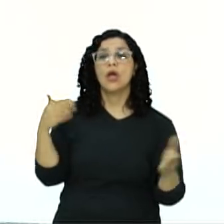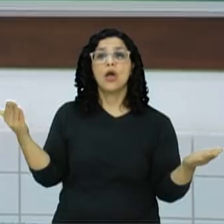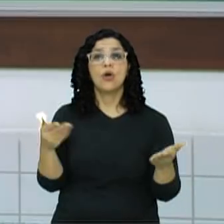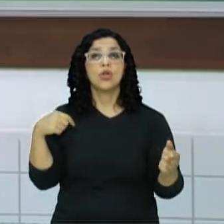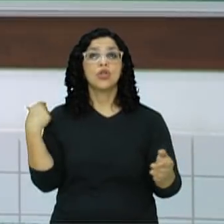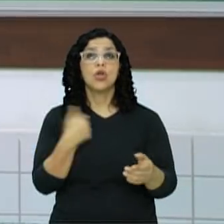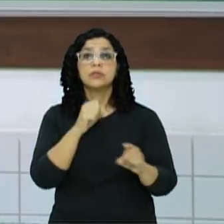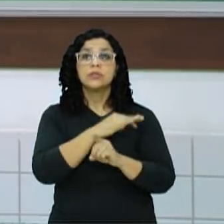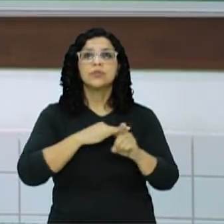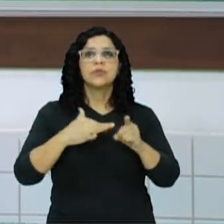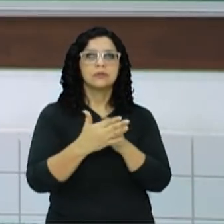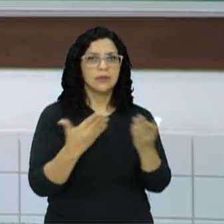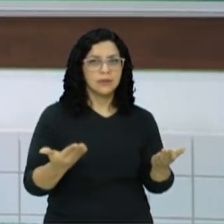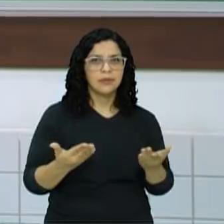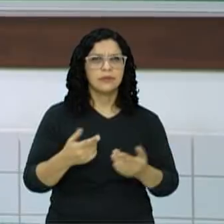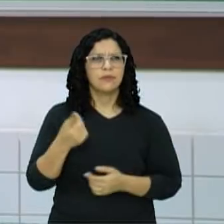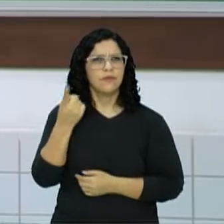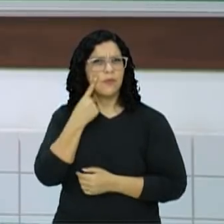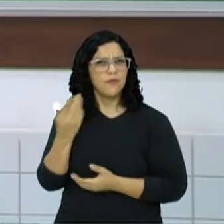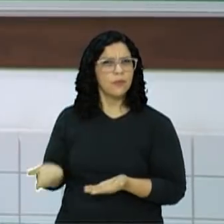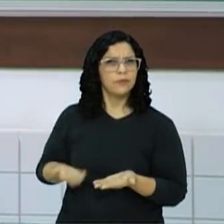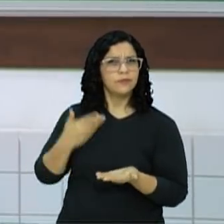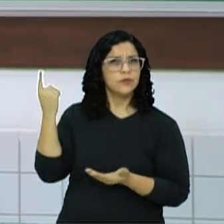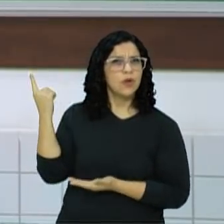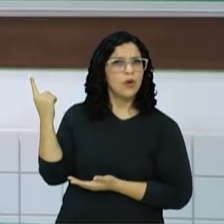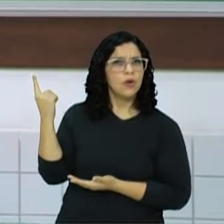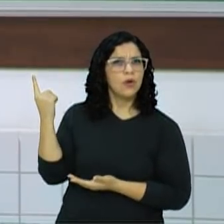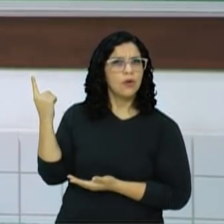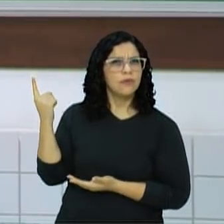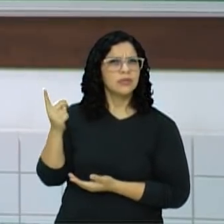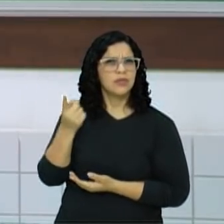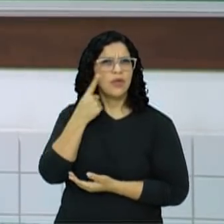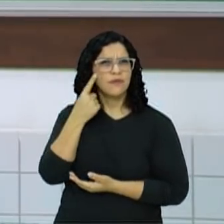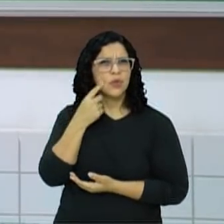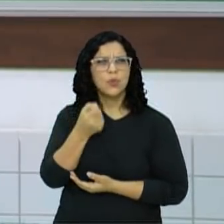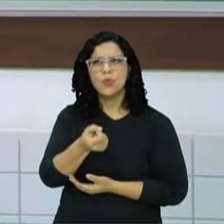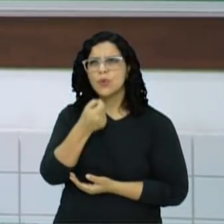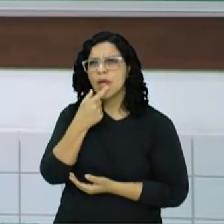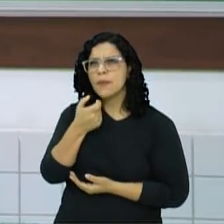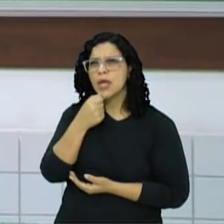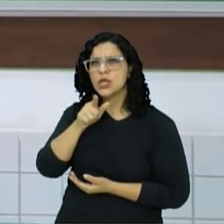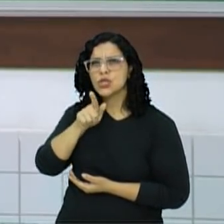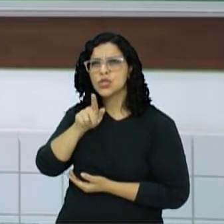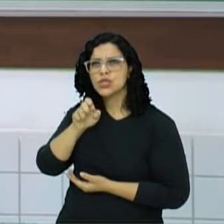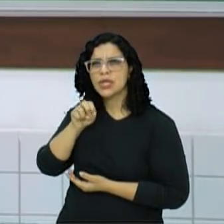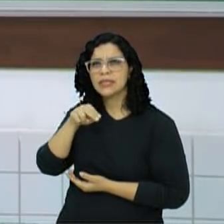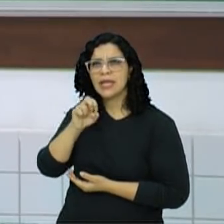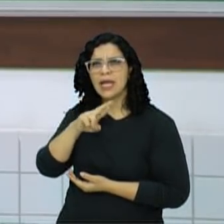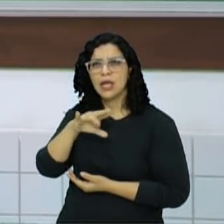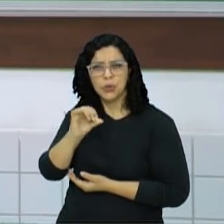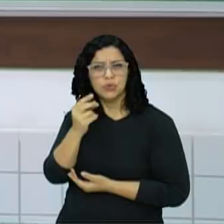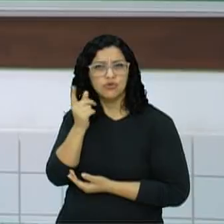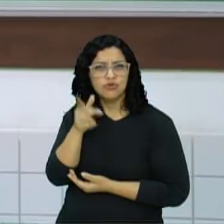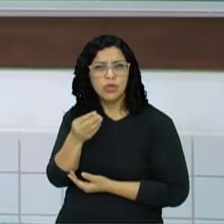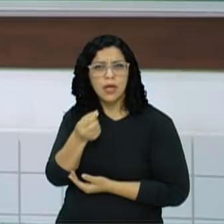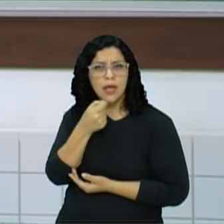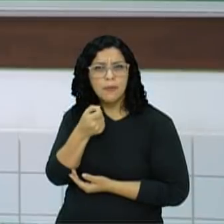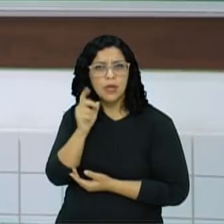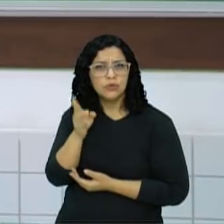nossa sociedade. Bora começar? Você já usou um remédio genérico? Já usou um medicamento